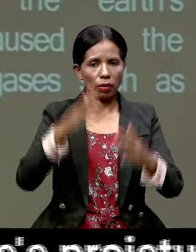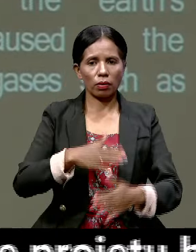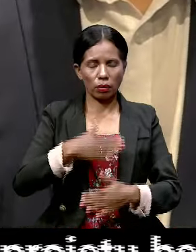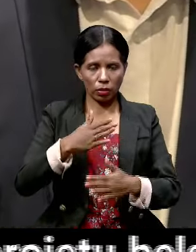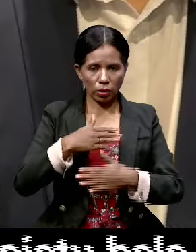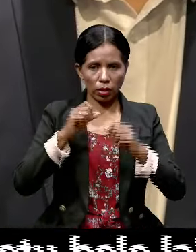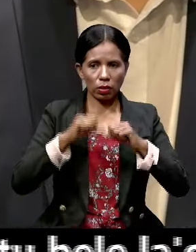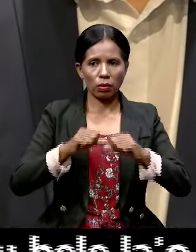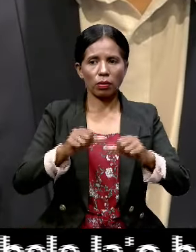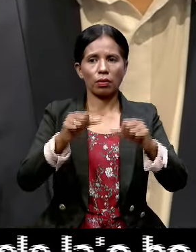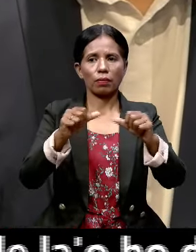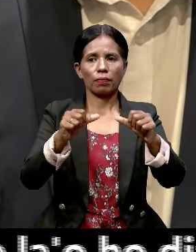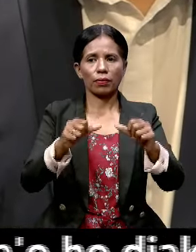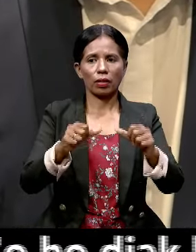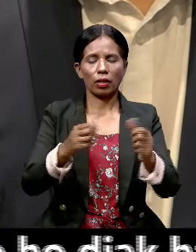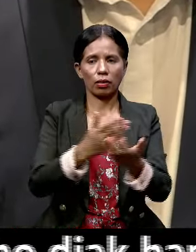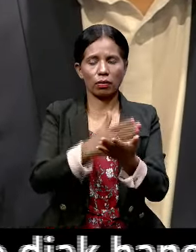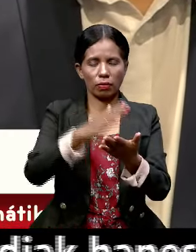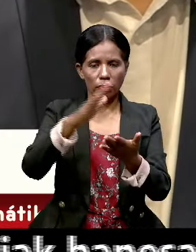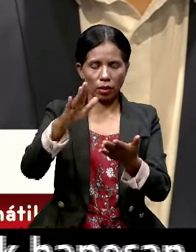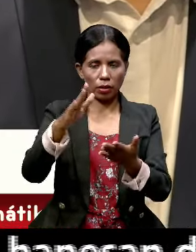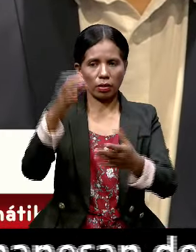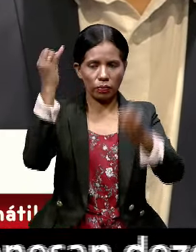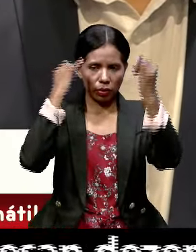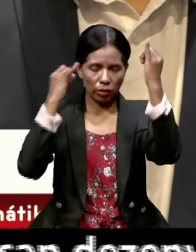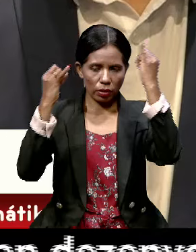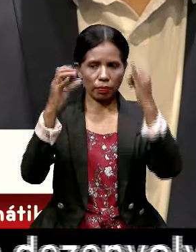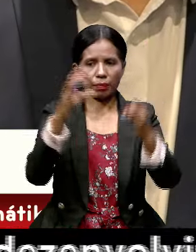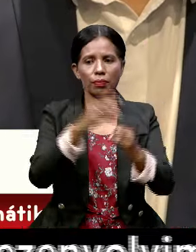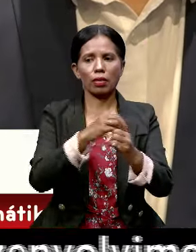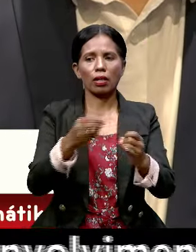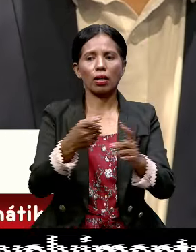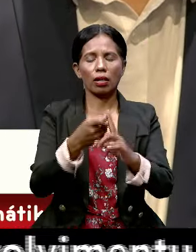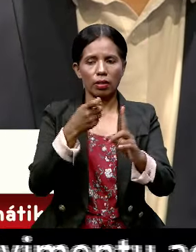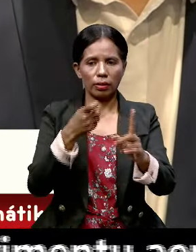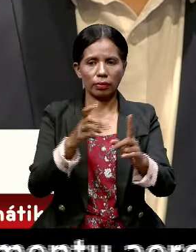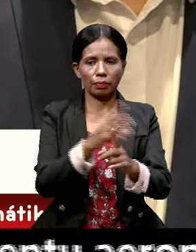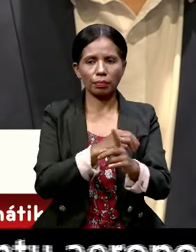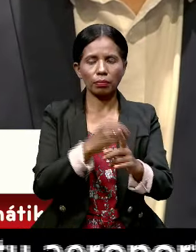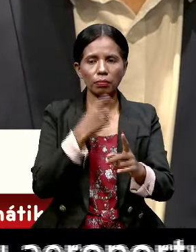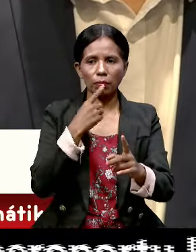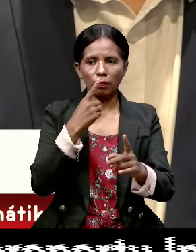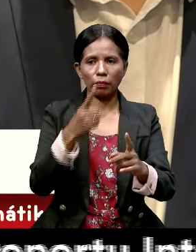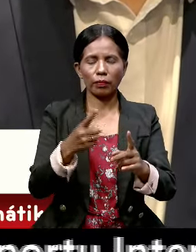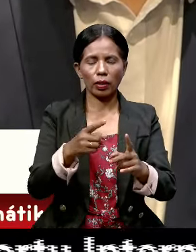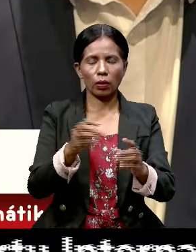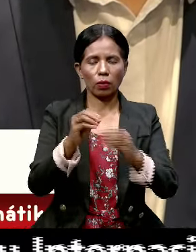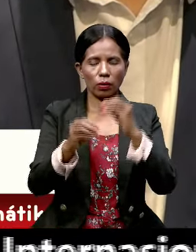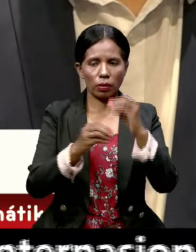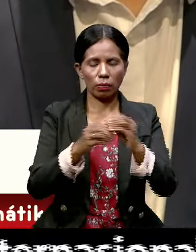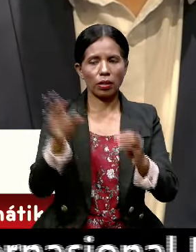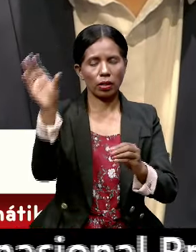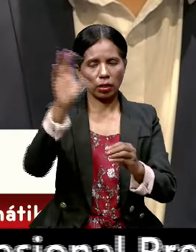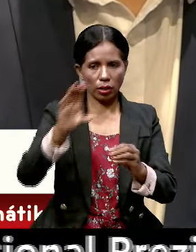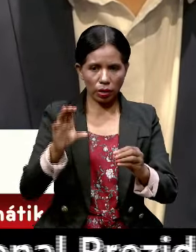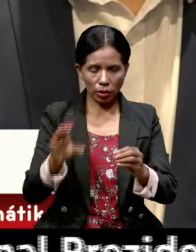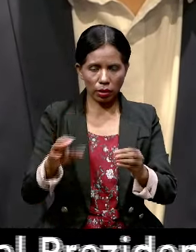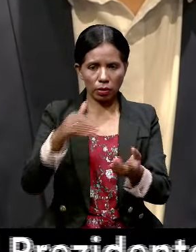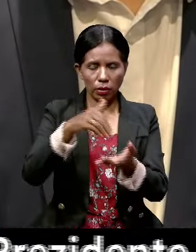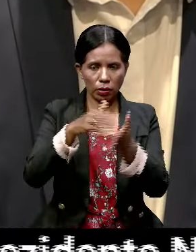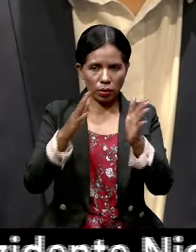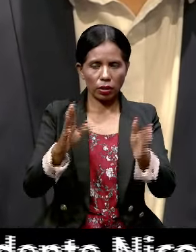continuar disseminar informações sira ligada ao clima, ninha, para estudantes, para parceiros